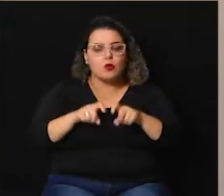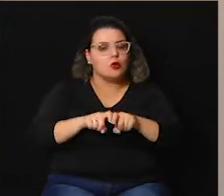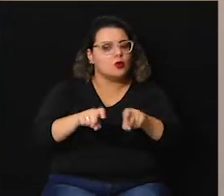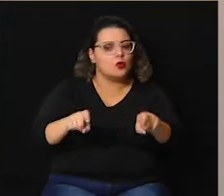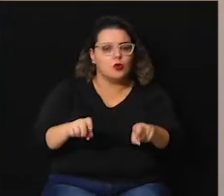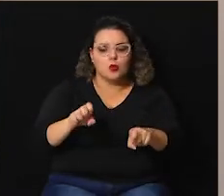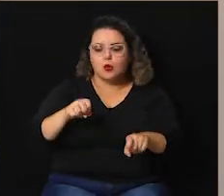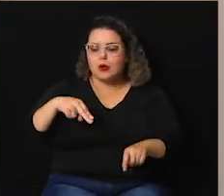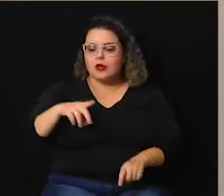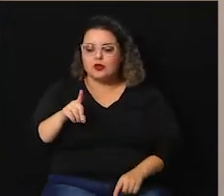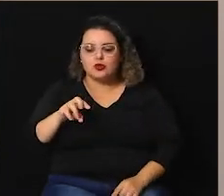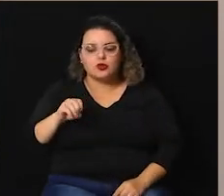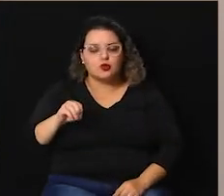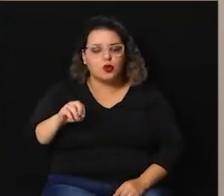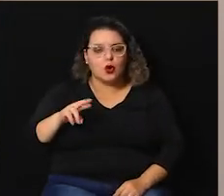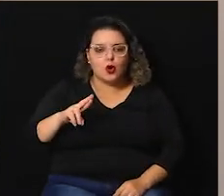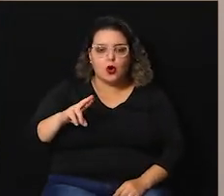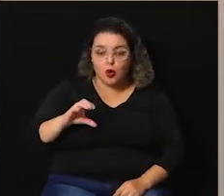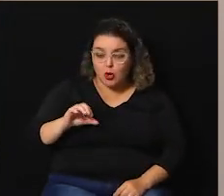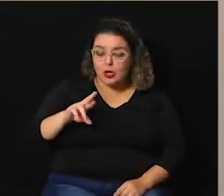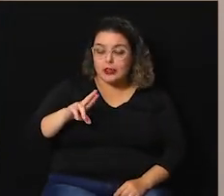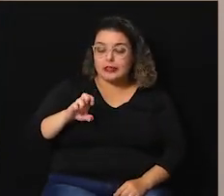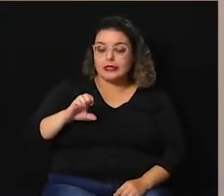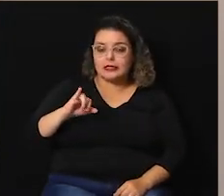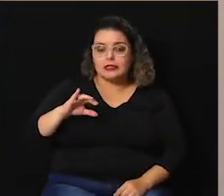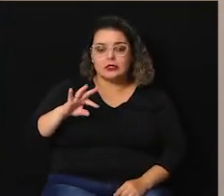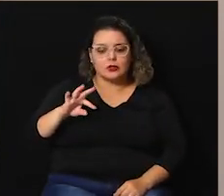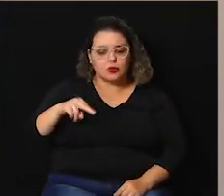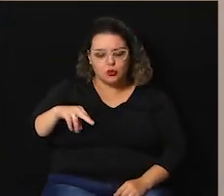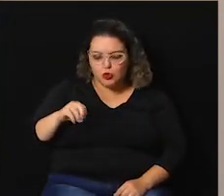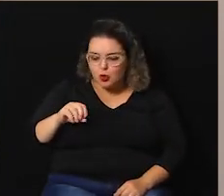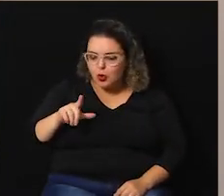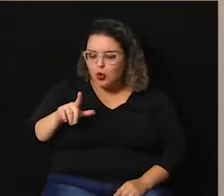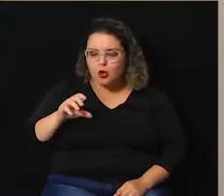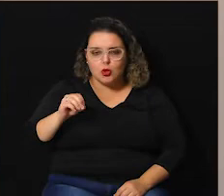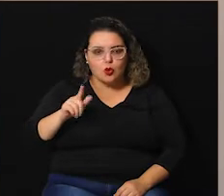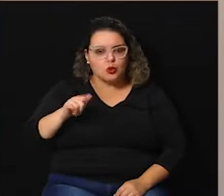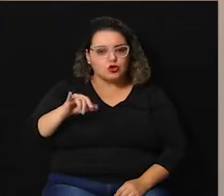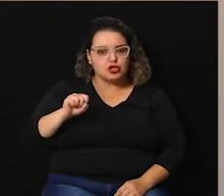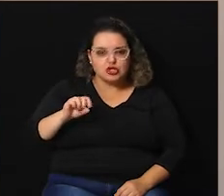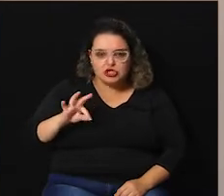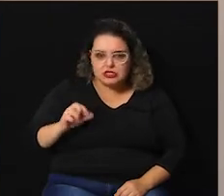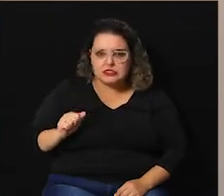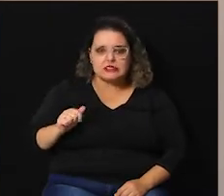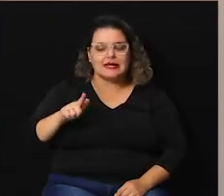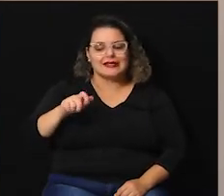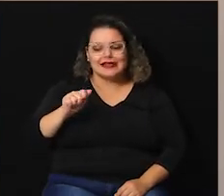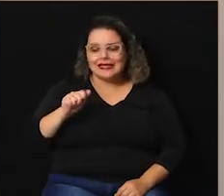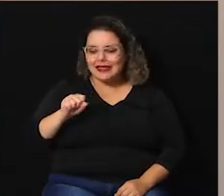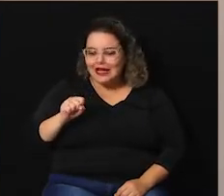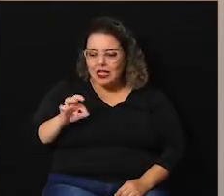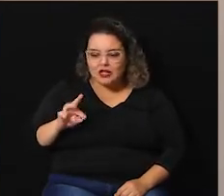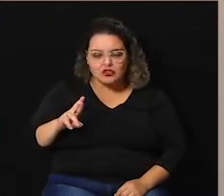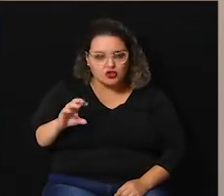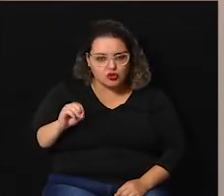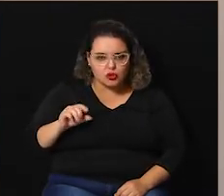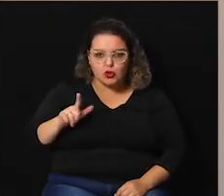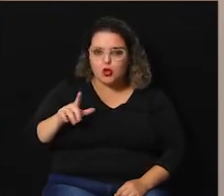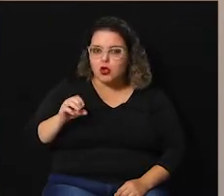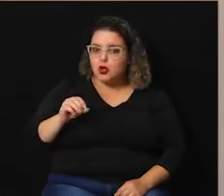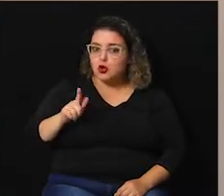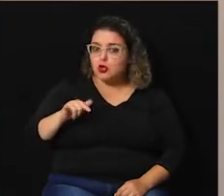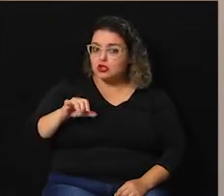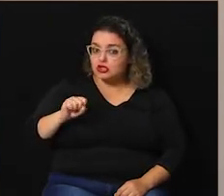ginecologista, o endocrinologista, o gastroenterologista, para que nós tenhamos uma